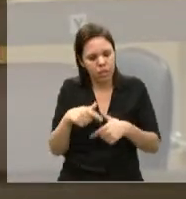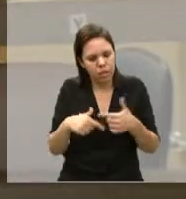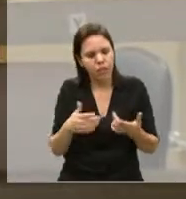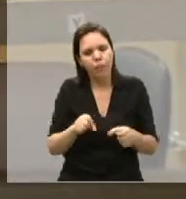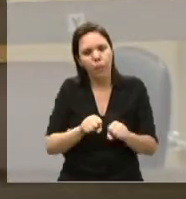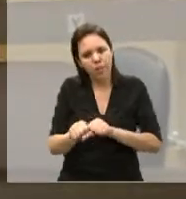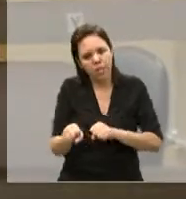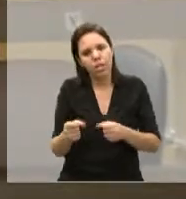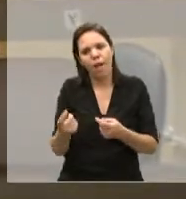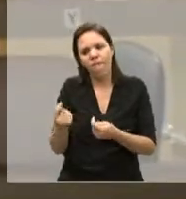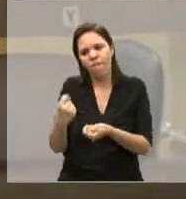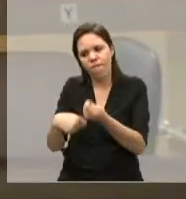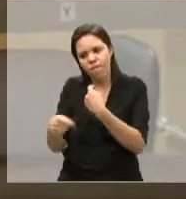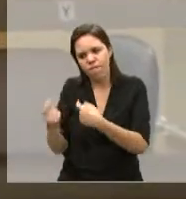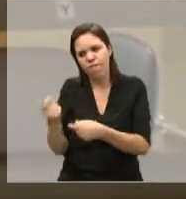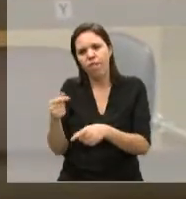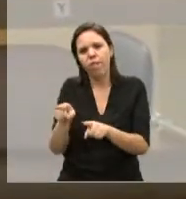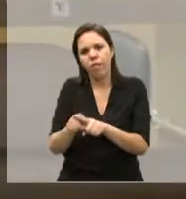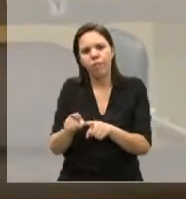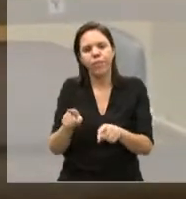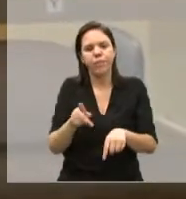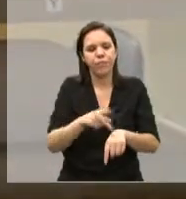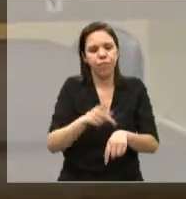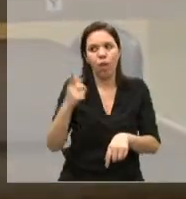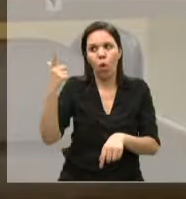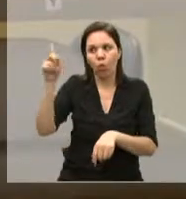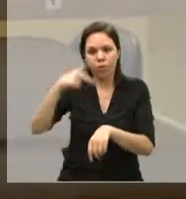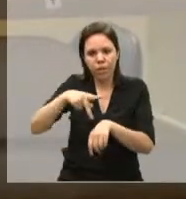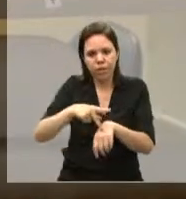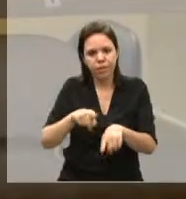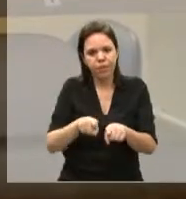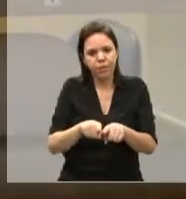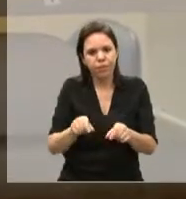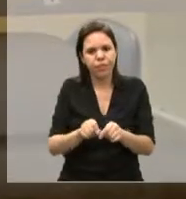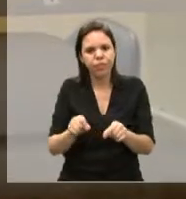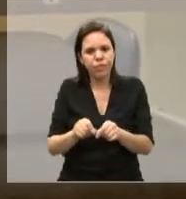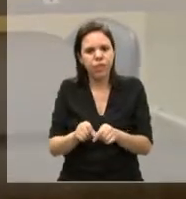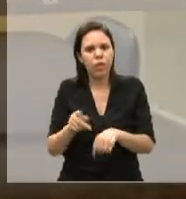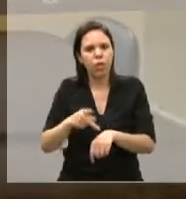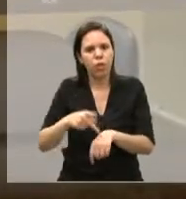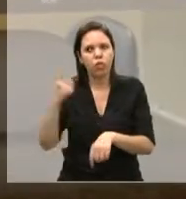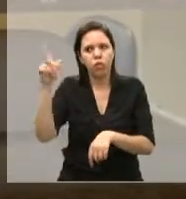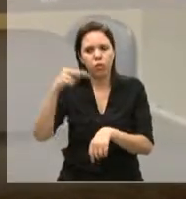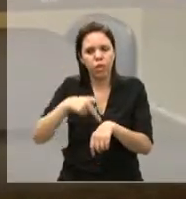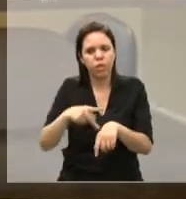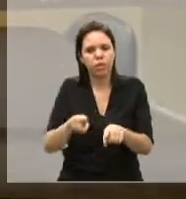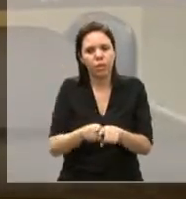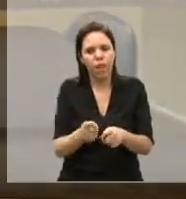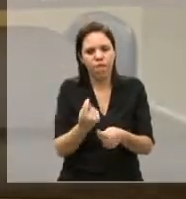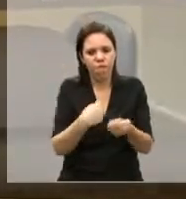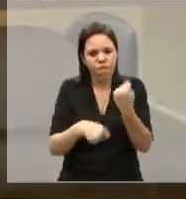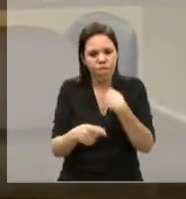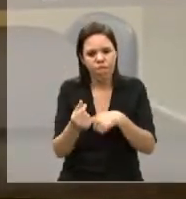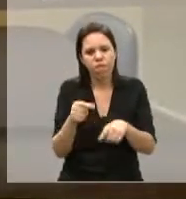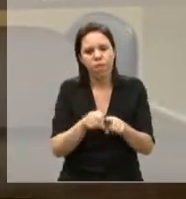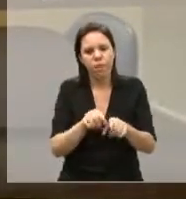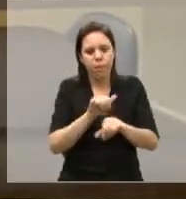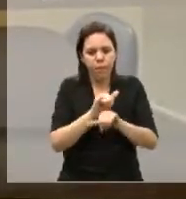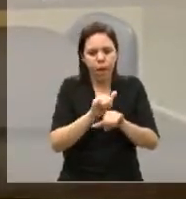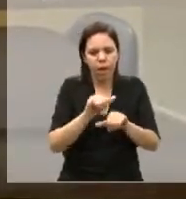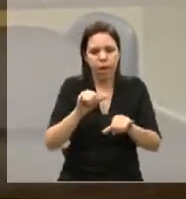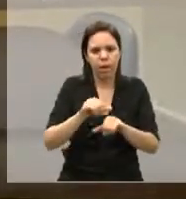não financeiros. Então, eu fui me especializar, saí do país, fui fazer uma especialização em finanças e